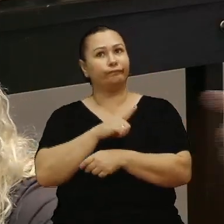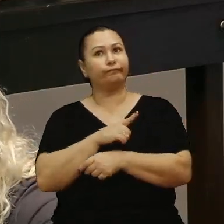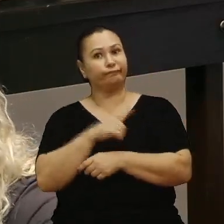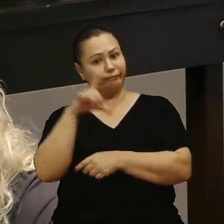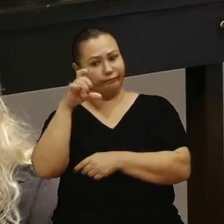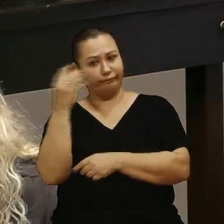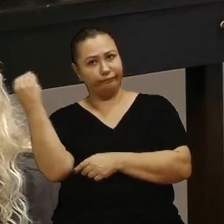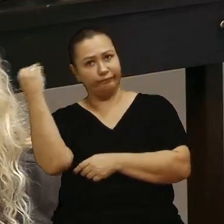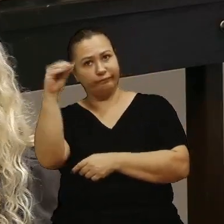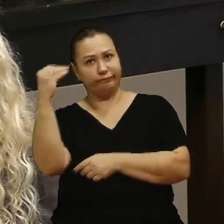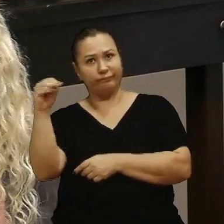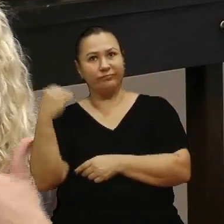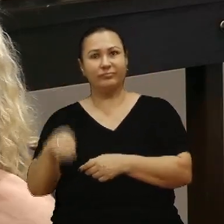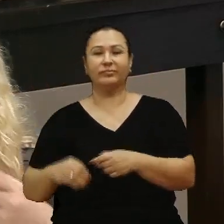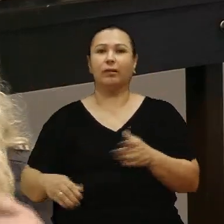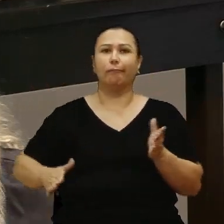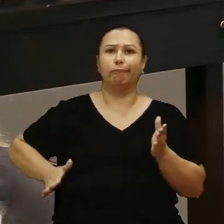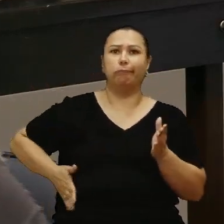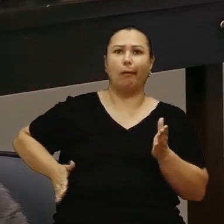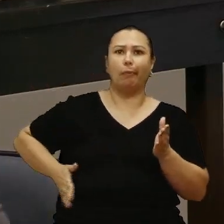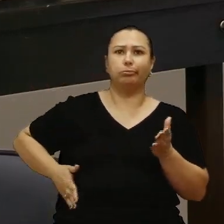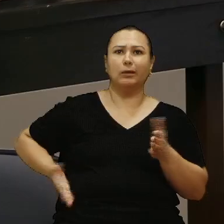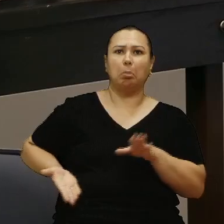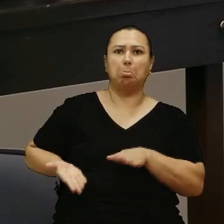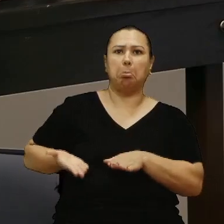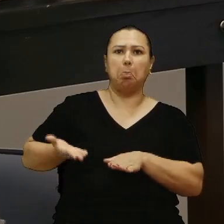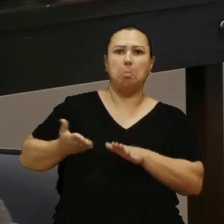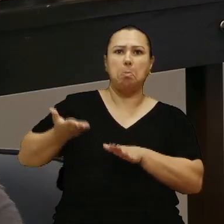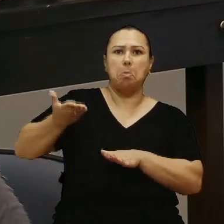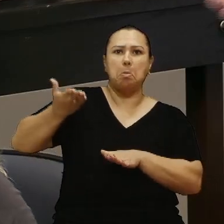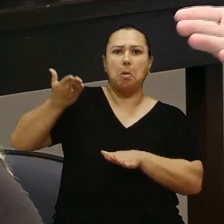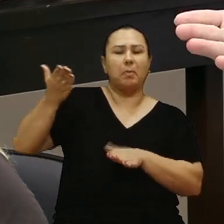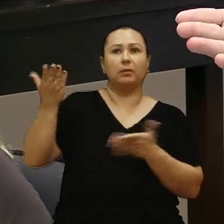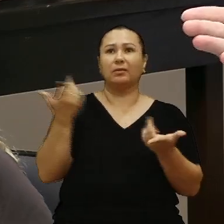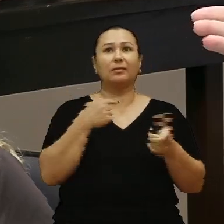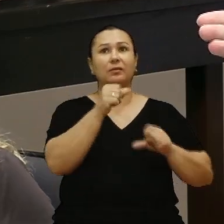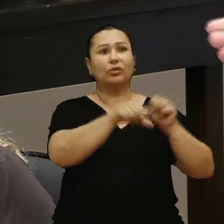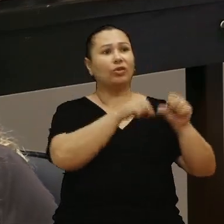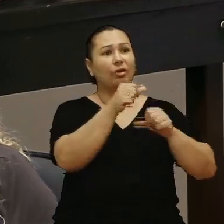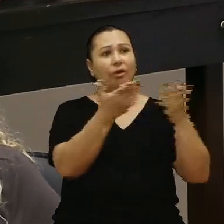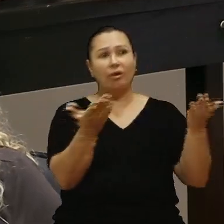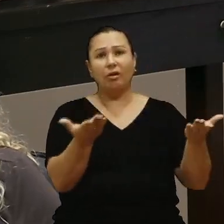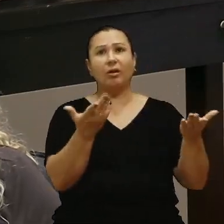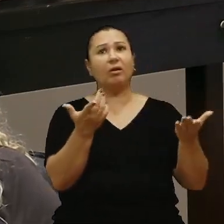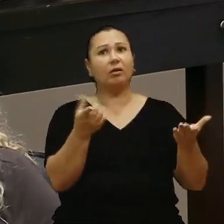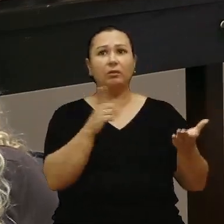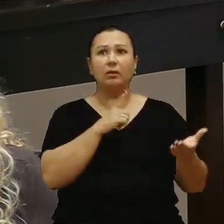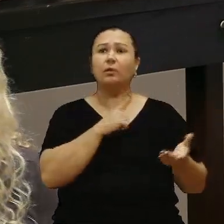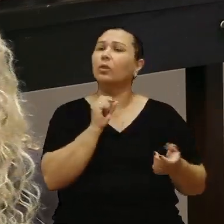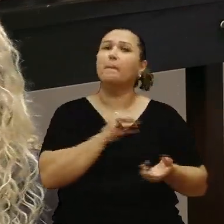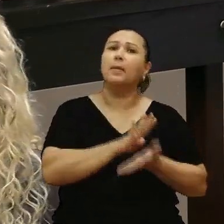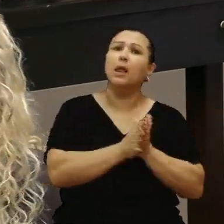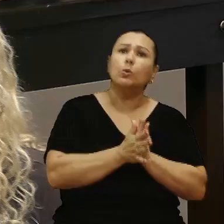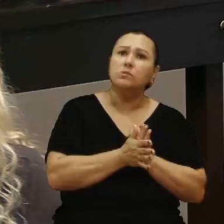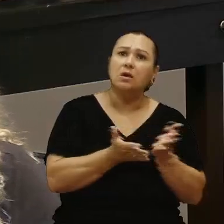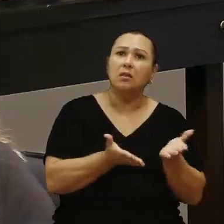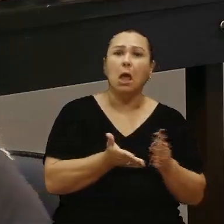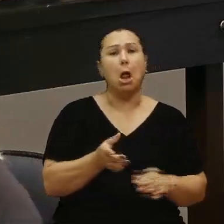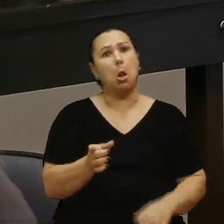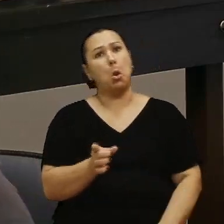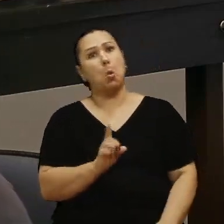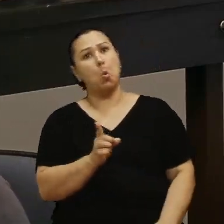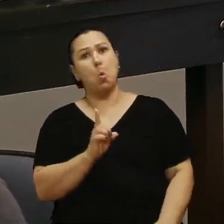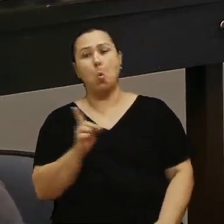aumenta sempre a vagabundagem aumentando, mas a cabeça não muda de entender que tem vagabundo para todo mundo. Qual que é o preconceito? Não porque a